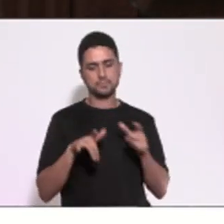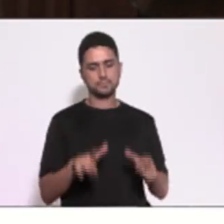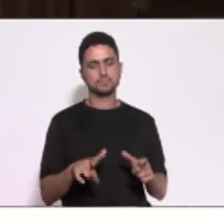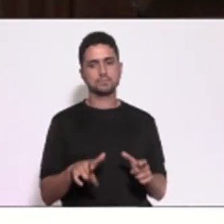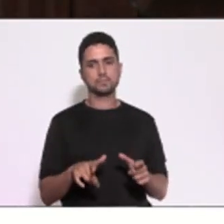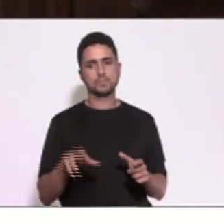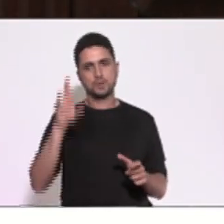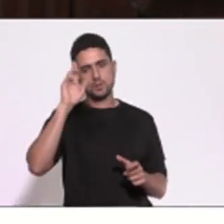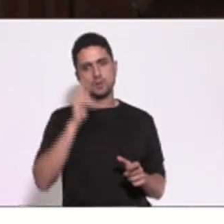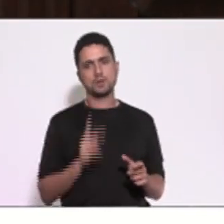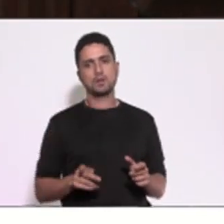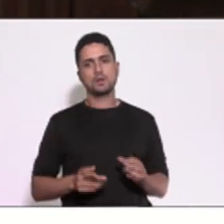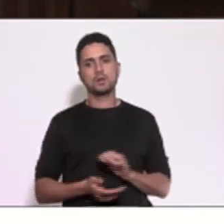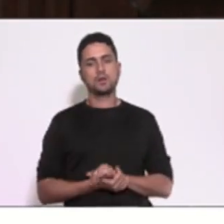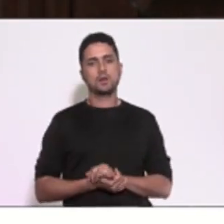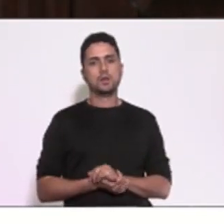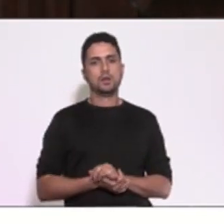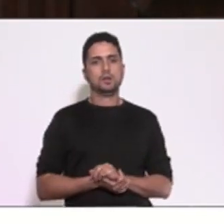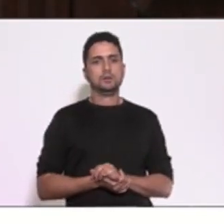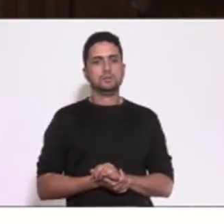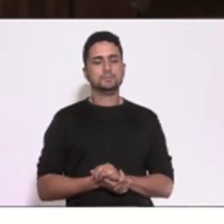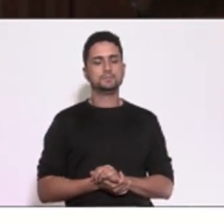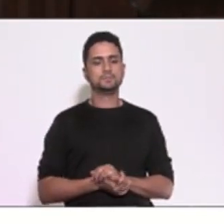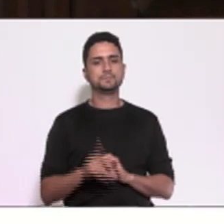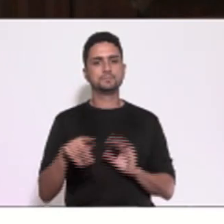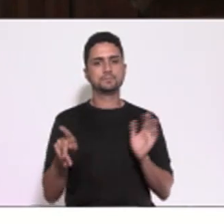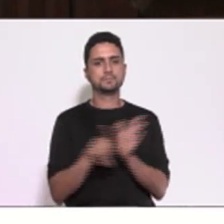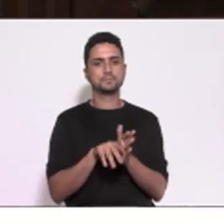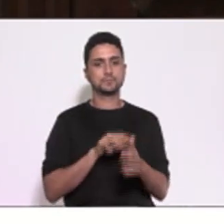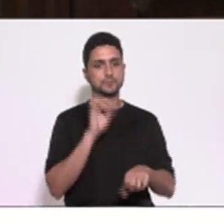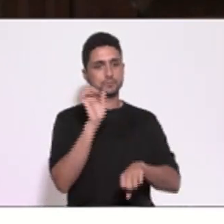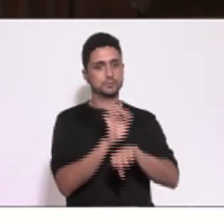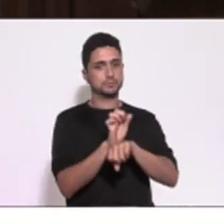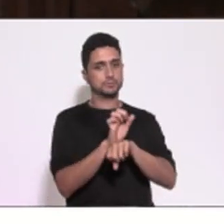presidente, é do Estado,